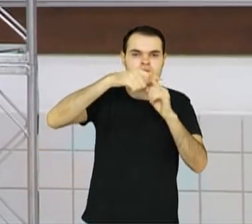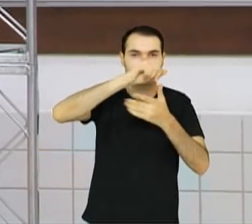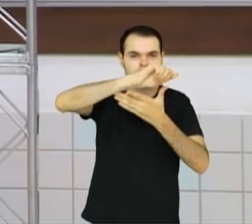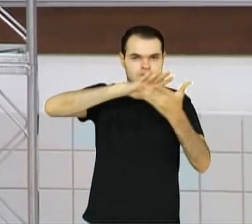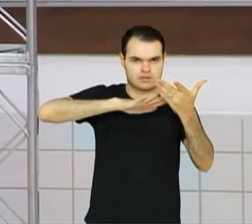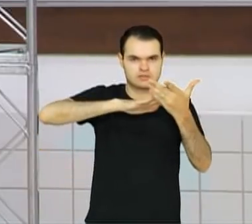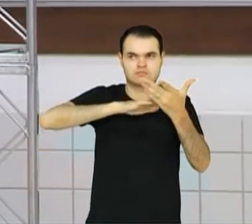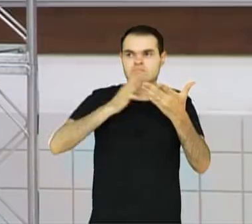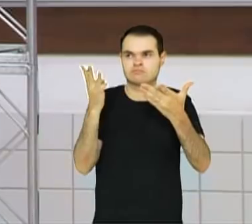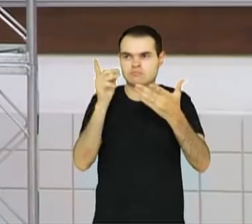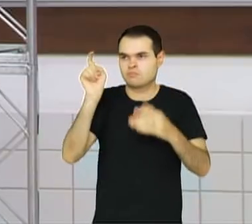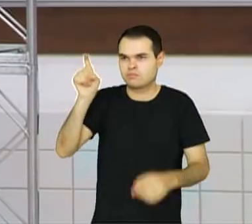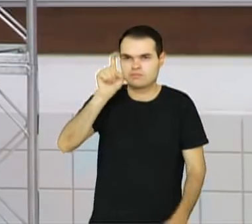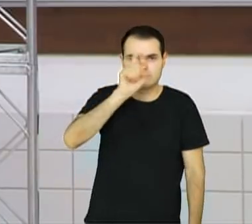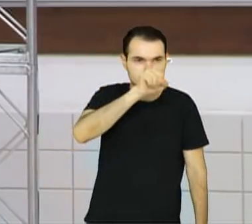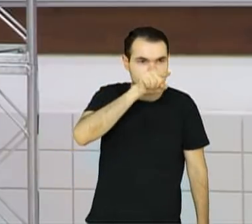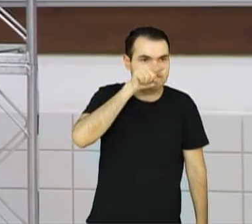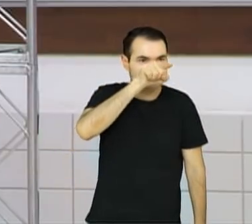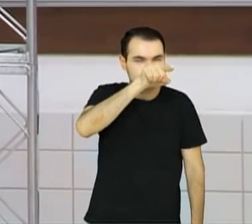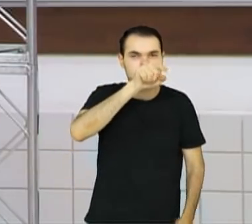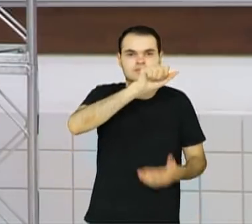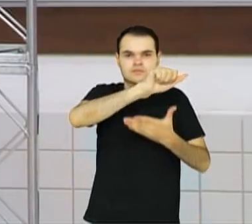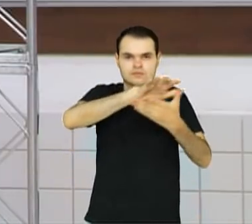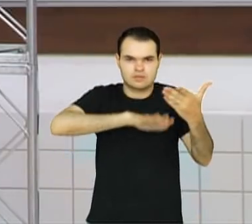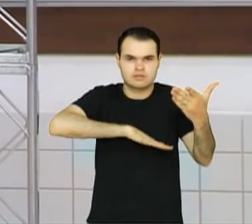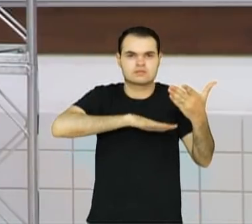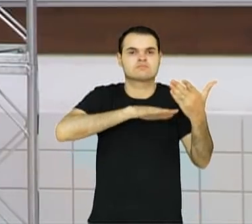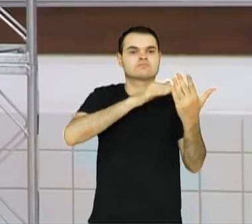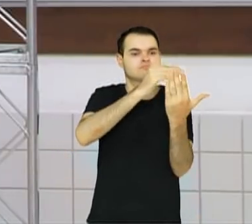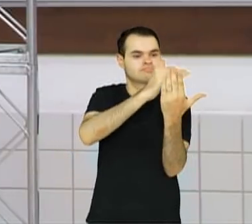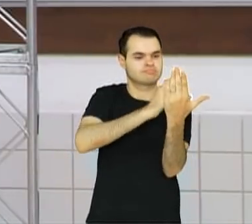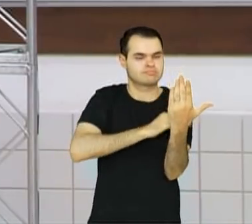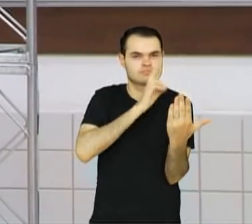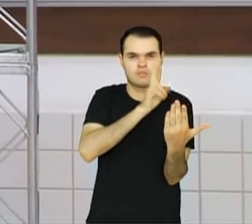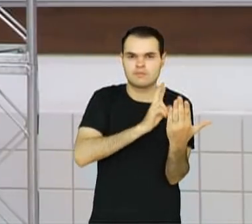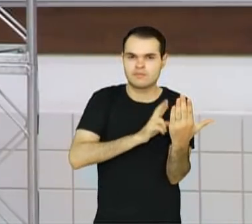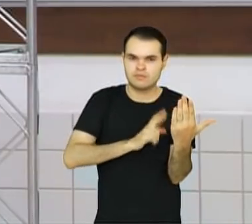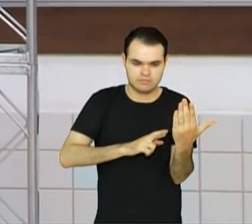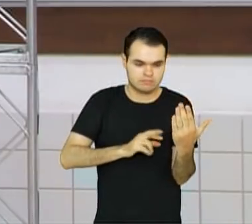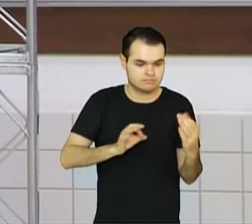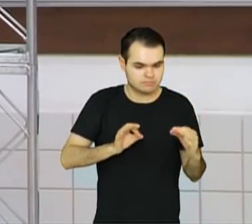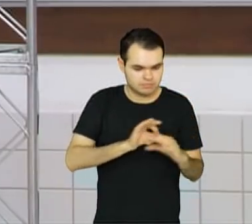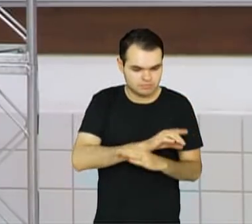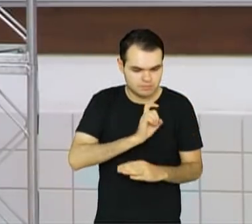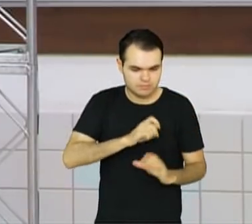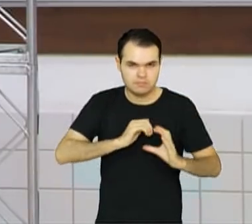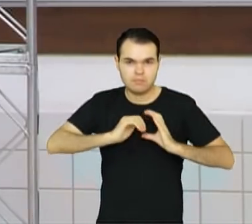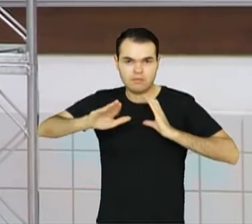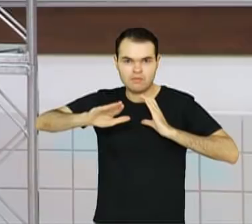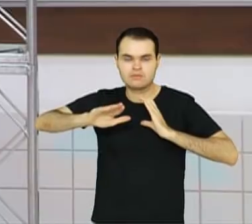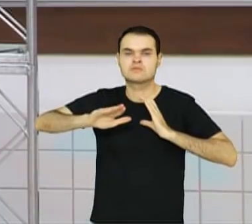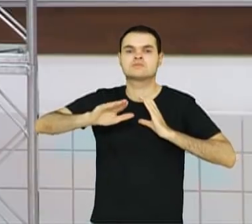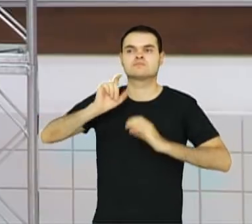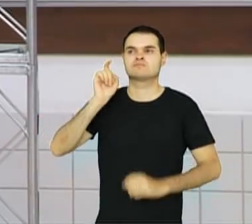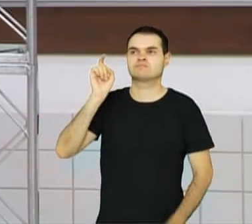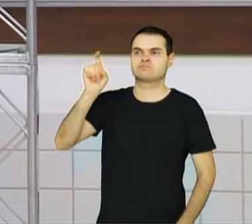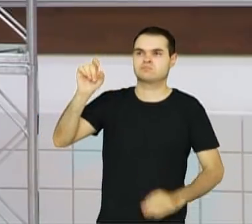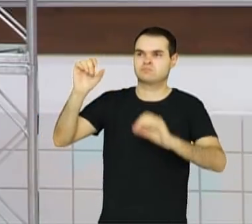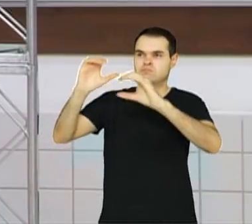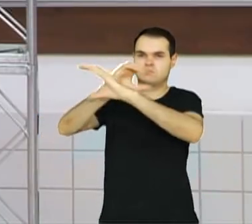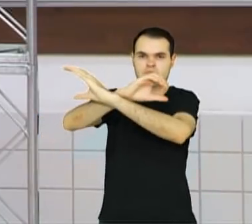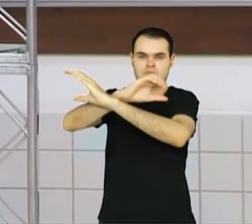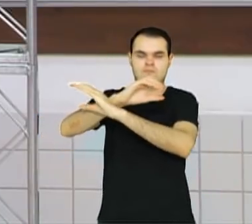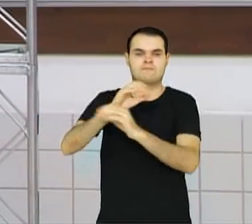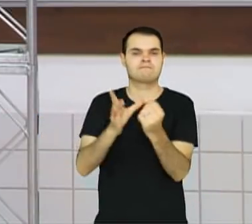certo? Então, você entra lá no link da atividade, responde a atividade certinho, clica em enviar, marca a atividade como concluída